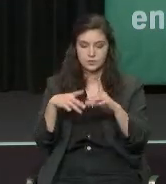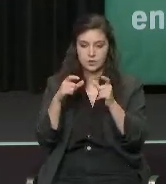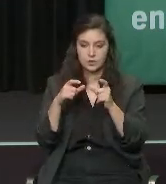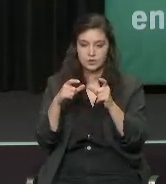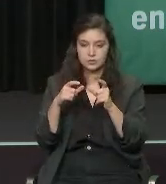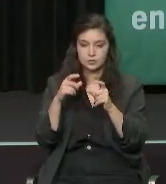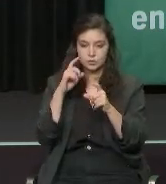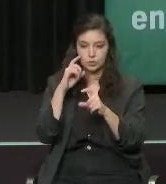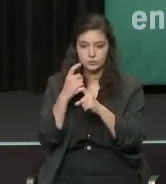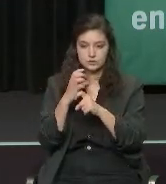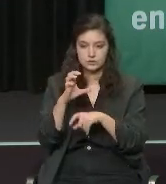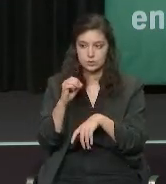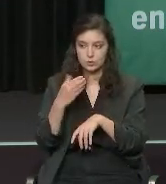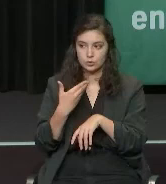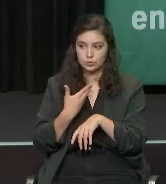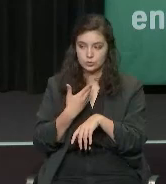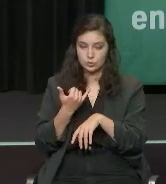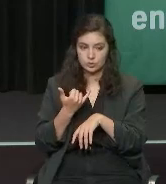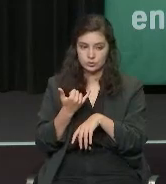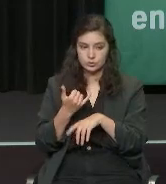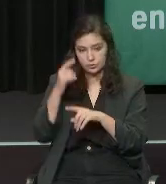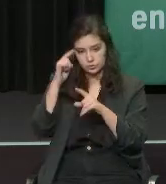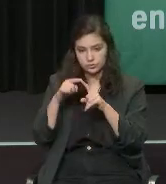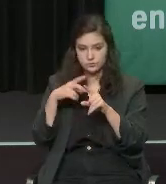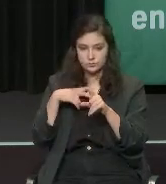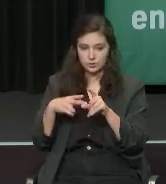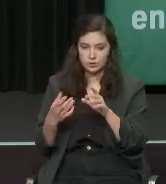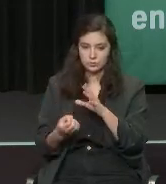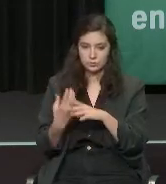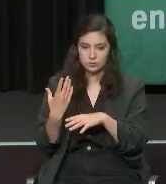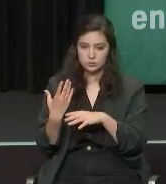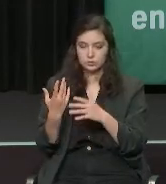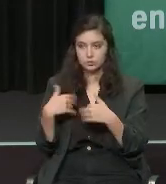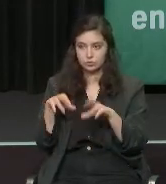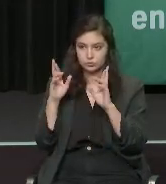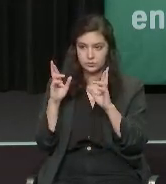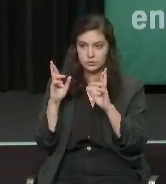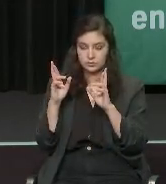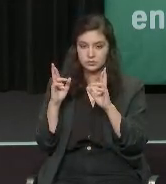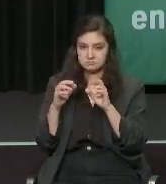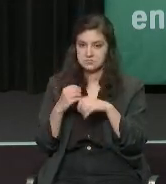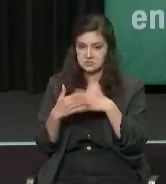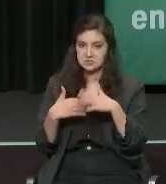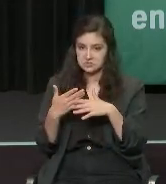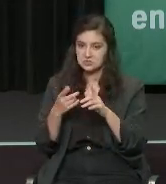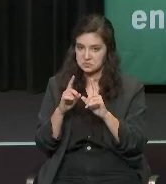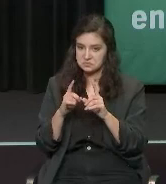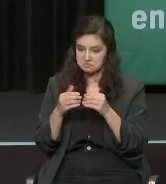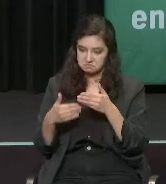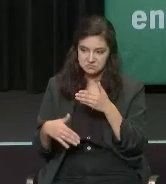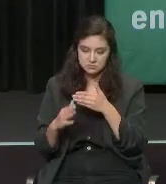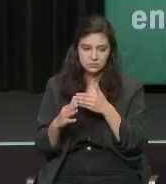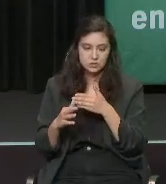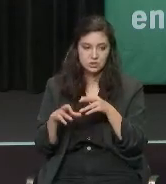carbono para Portugal. Eu espero que essa iniciativa vá para a frente, espero